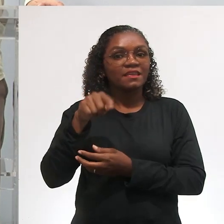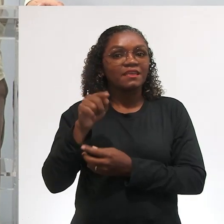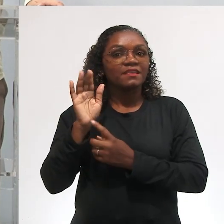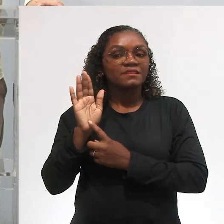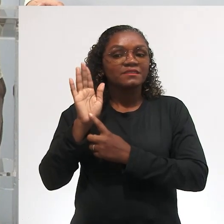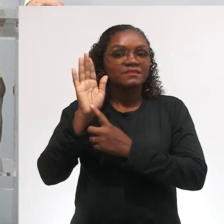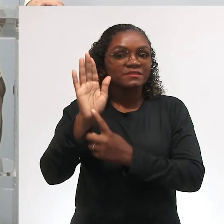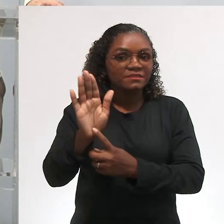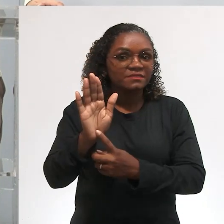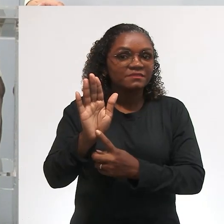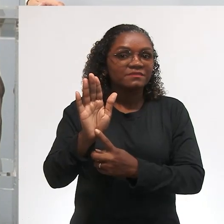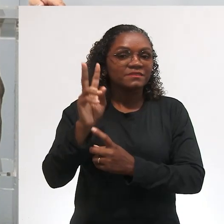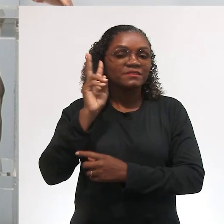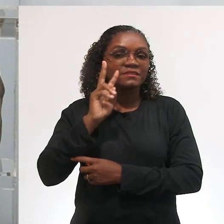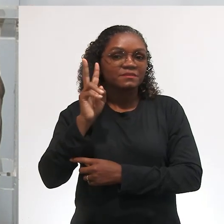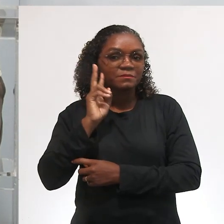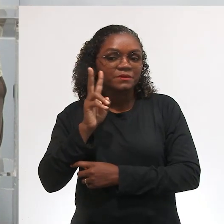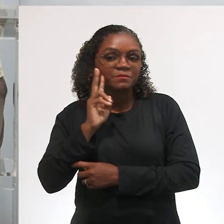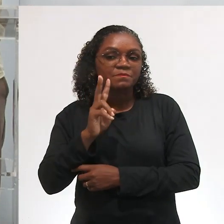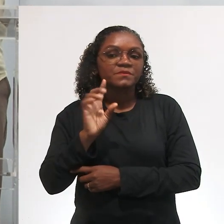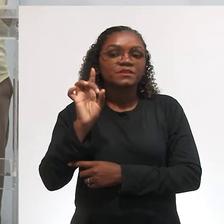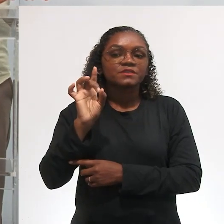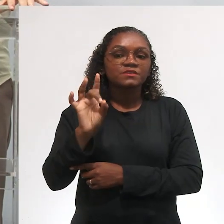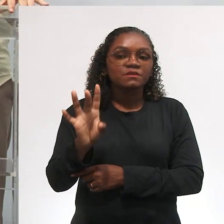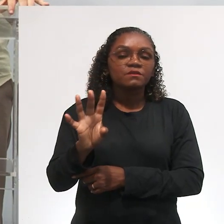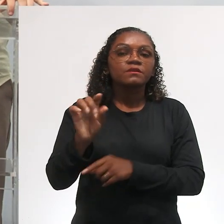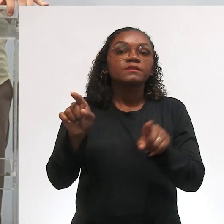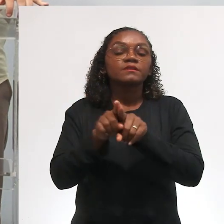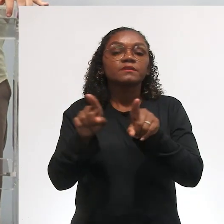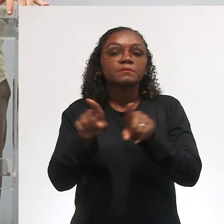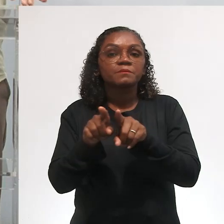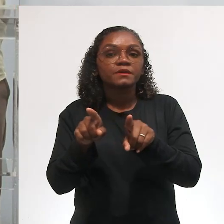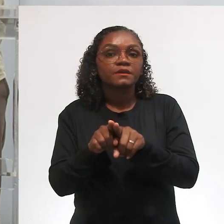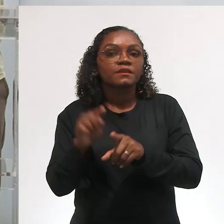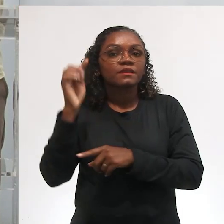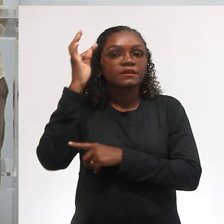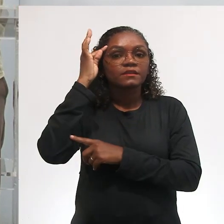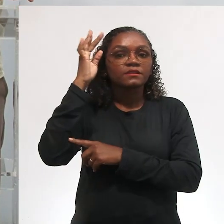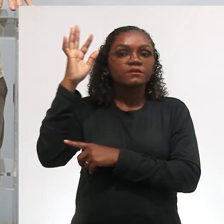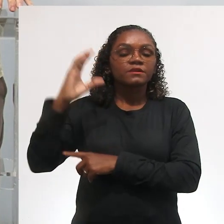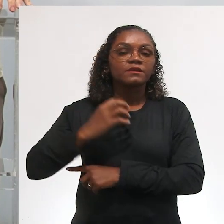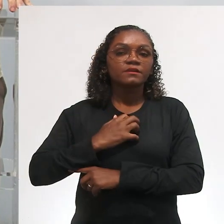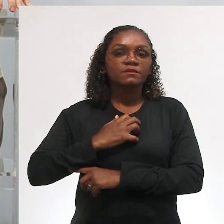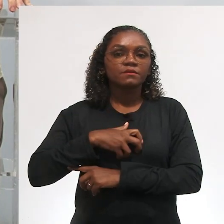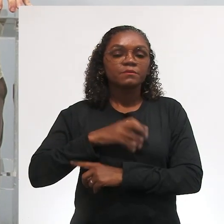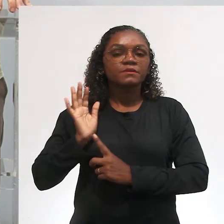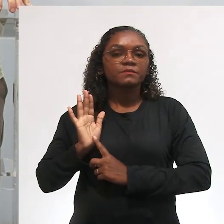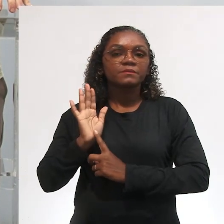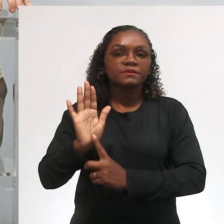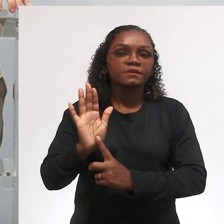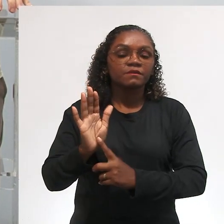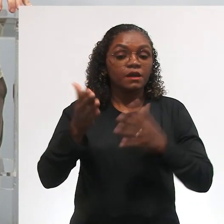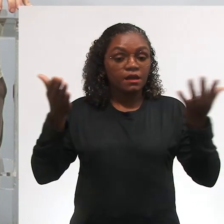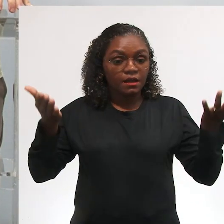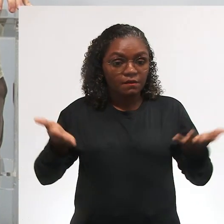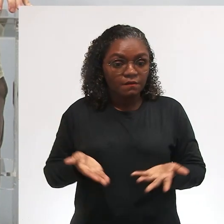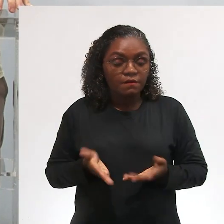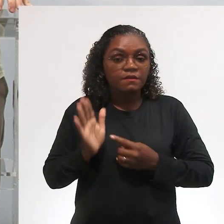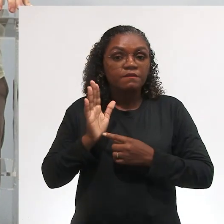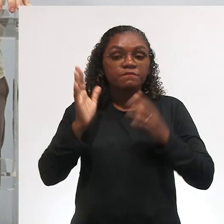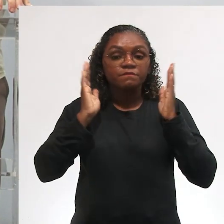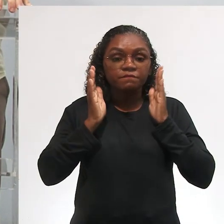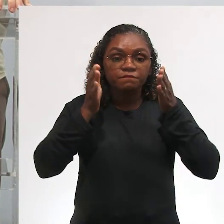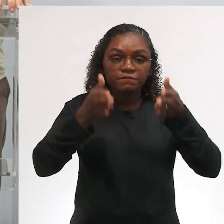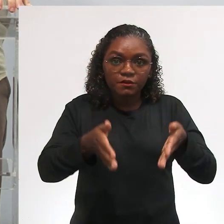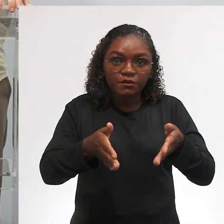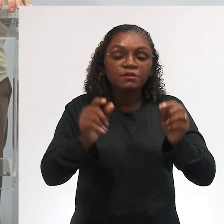aula anterior, nós estudamos a teoria comportamental e dentro dela nós vamos dar um foco na aula de hoje,